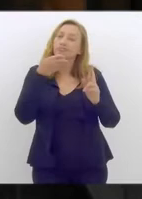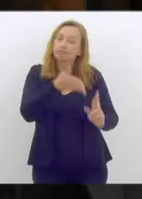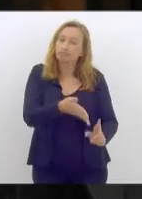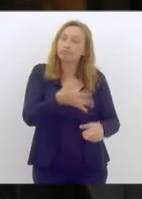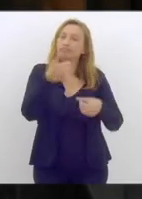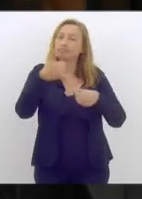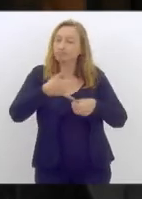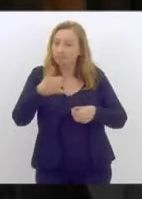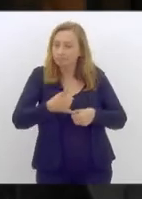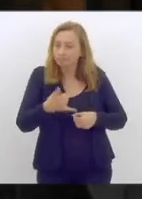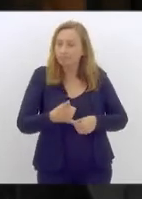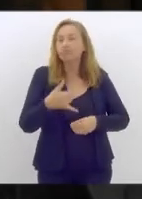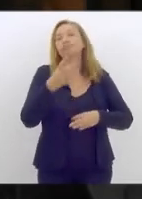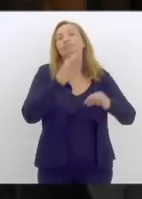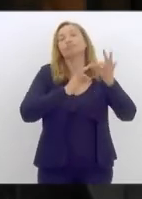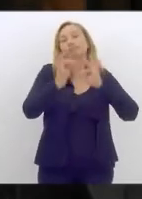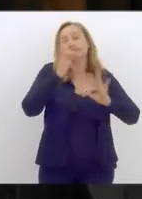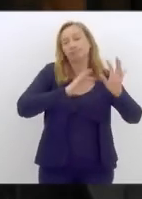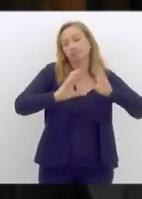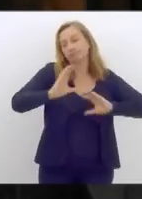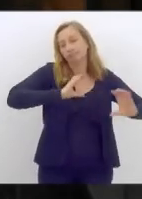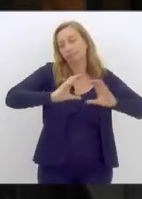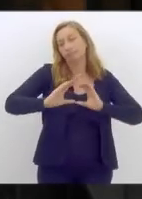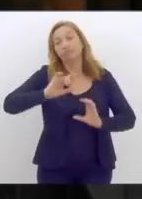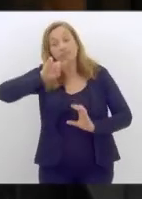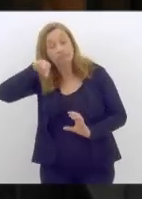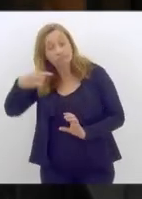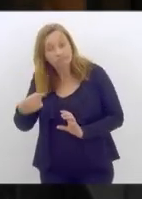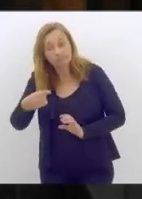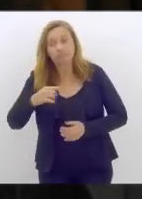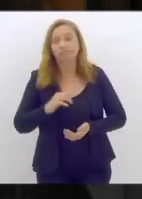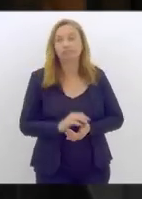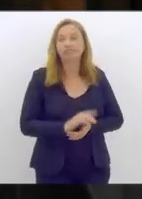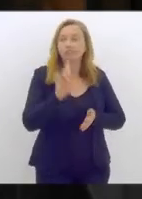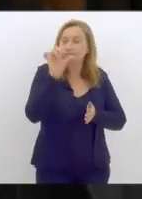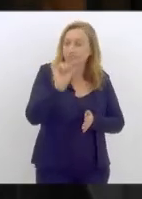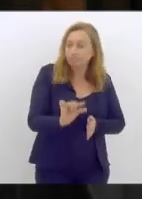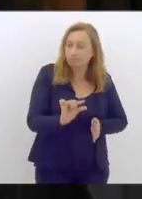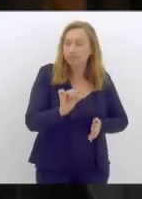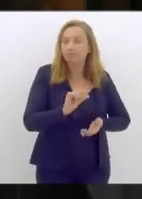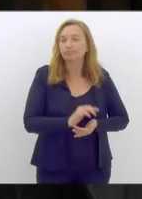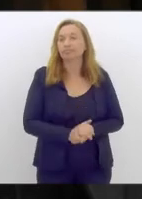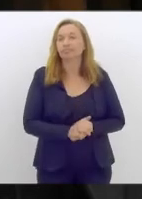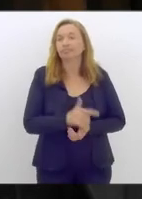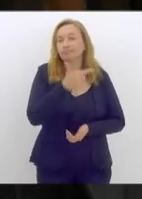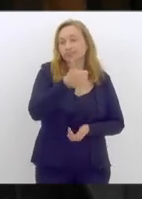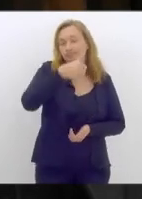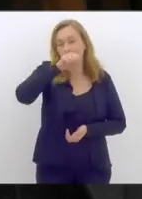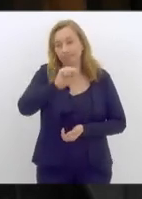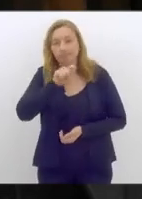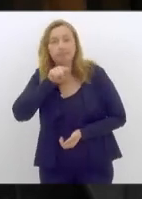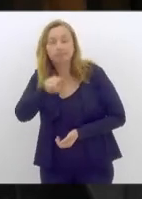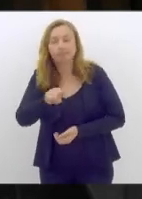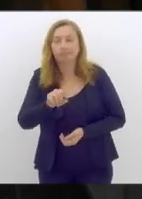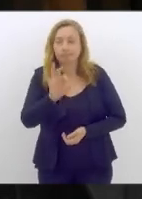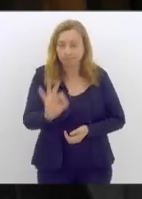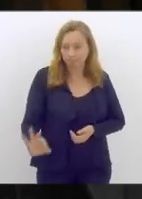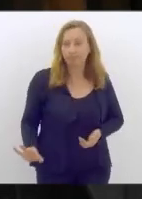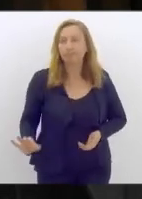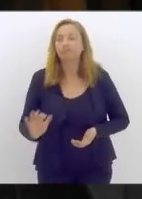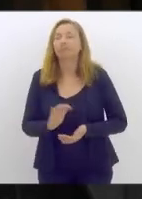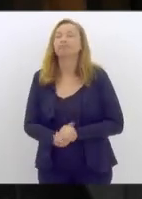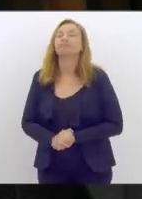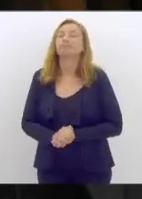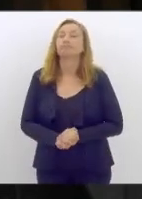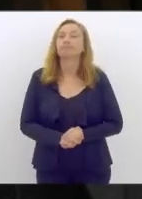combustíveis telecomunicações etc reduzindo a para 18 pontos percentuais